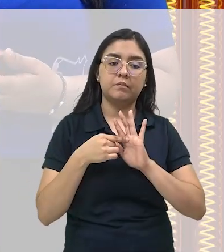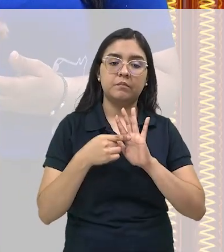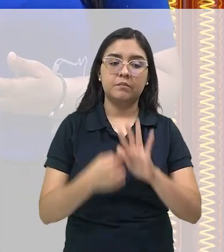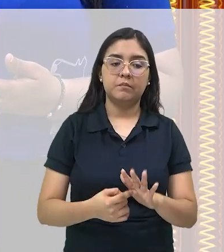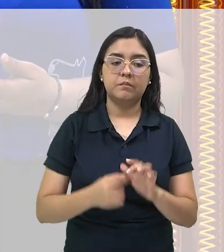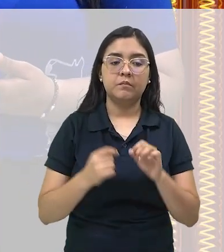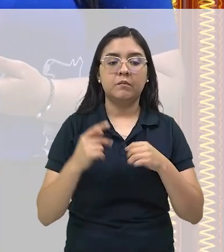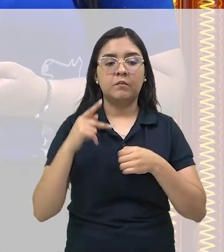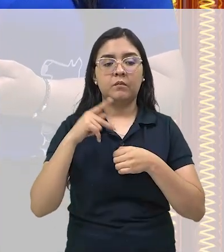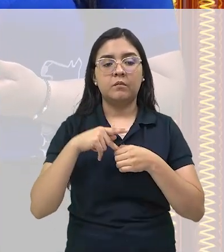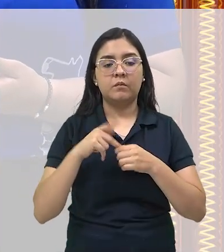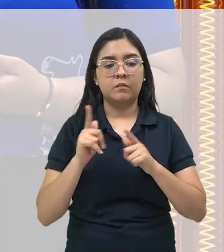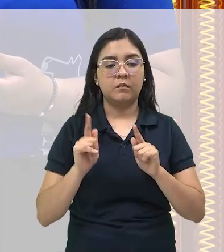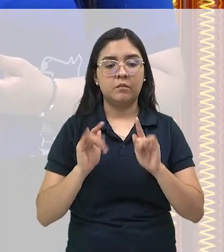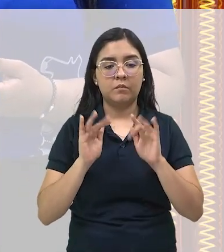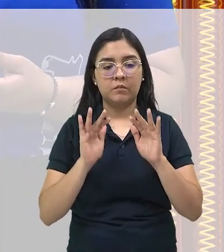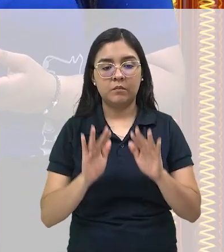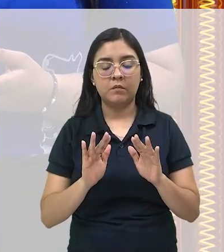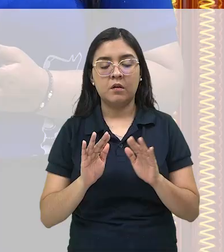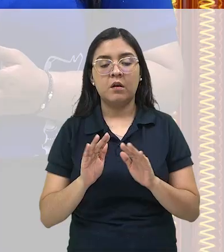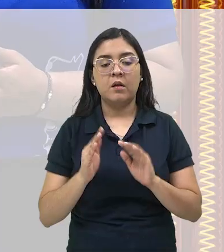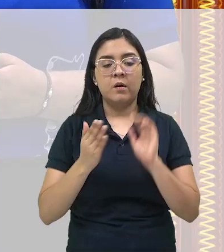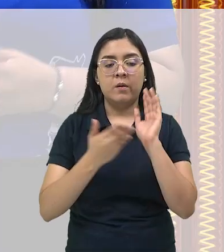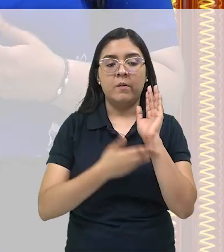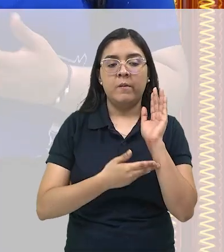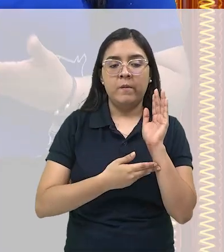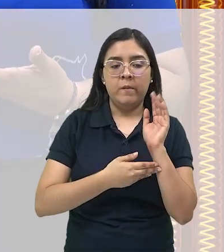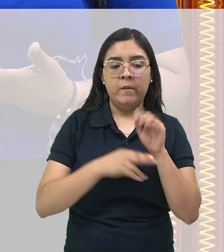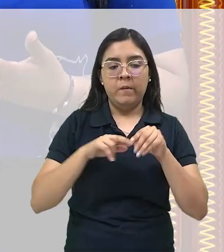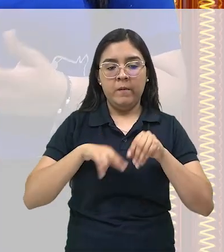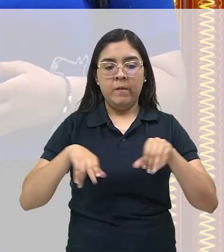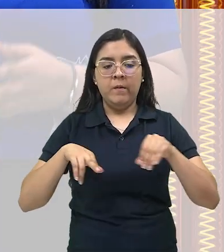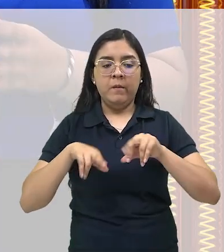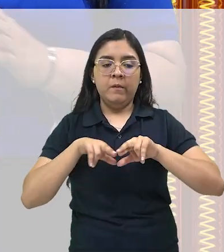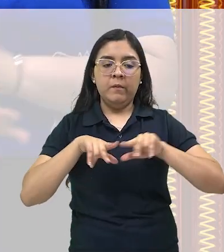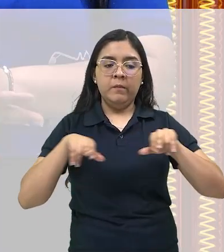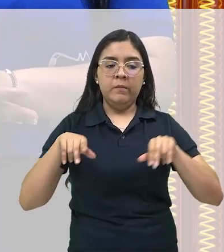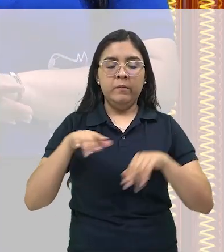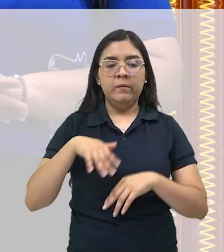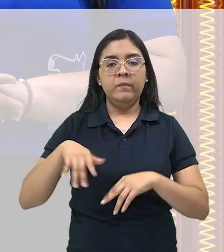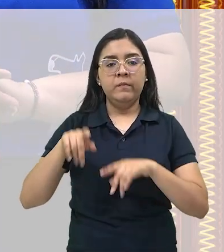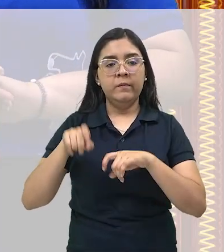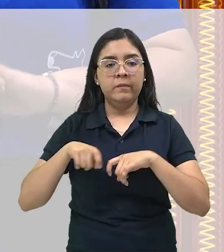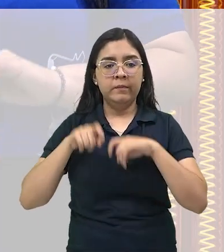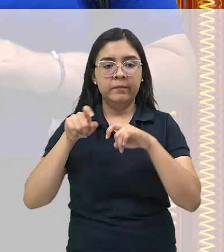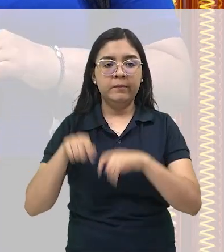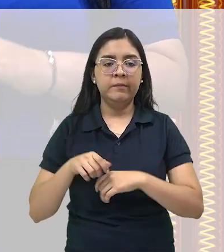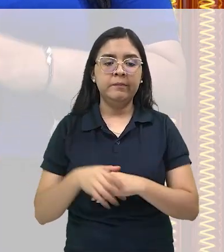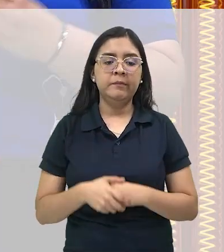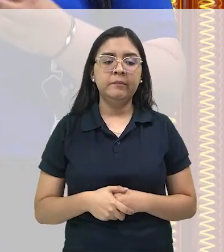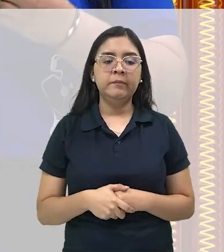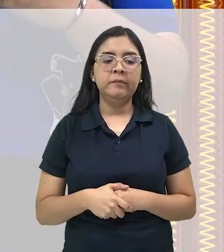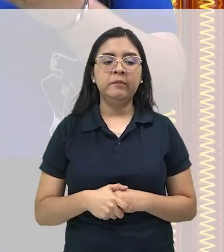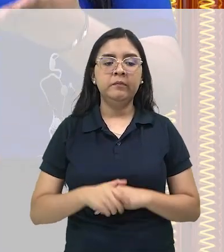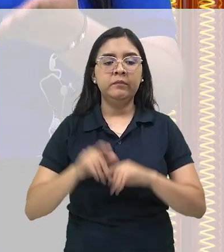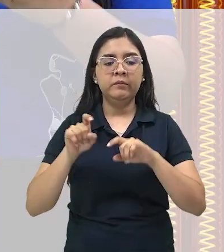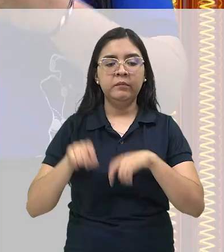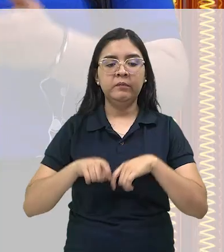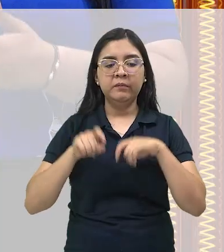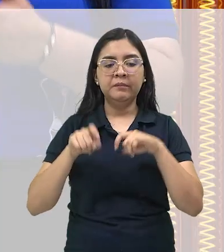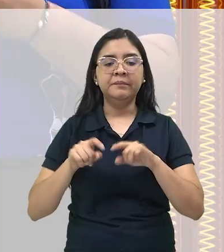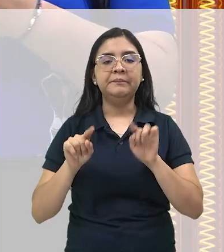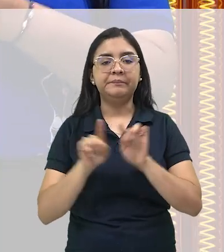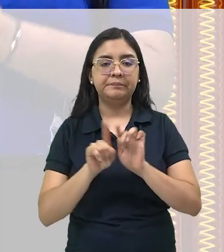novamente, petróleo, gás natural, madeira, minerais e vastas áreas agrícolas. E a agricultura tecnificada,